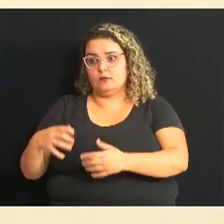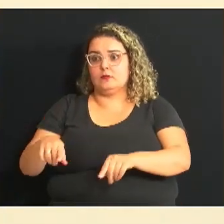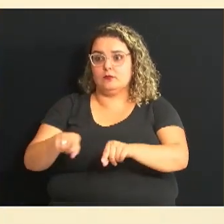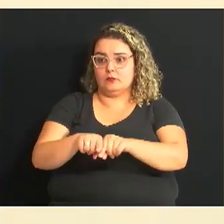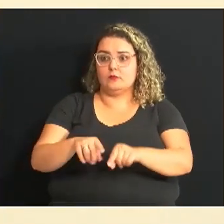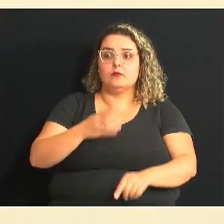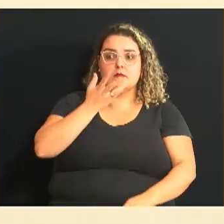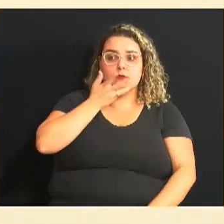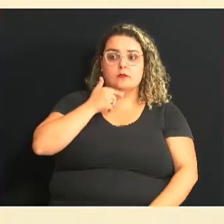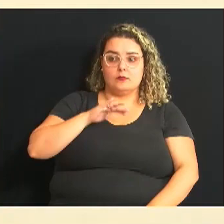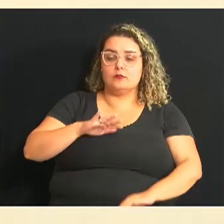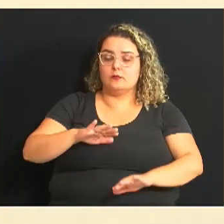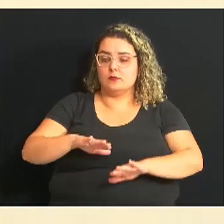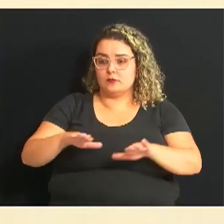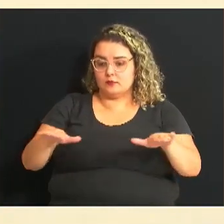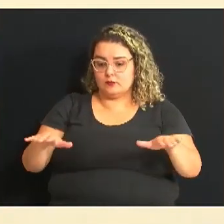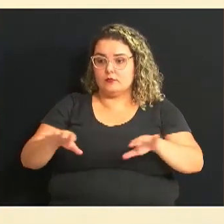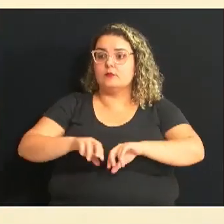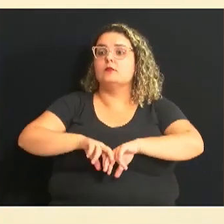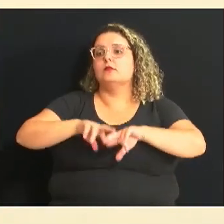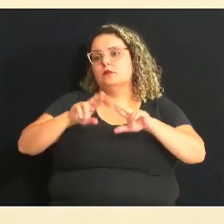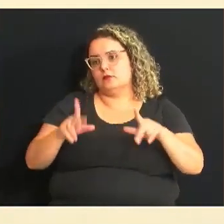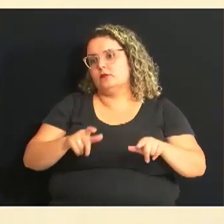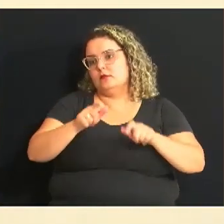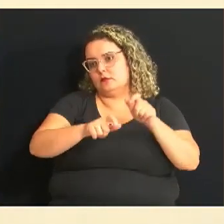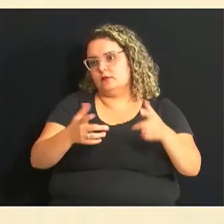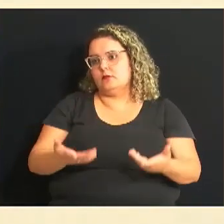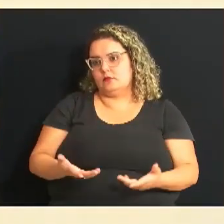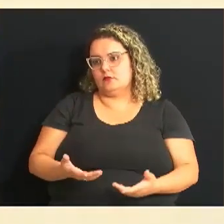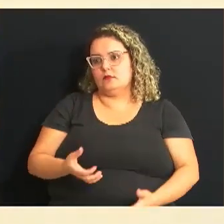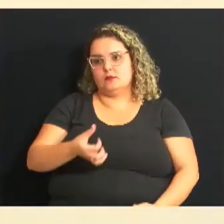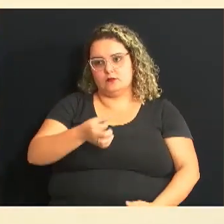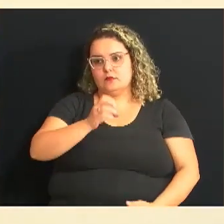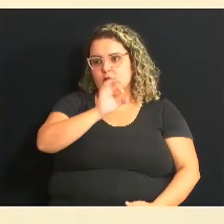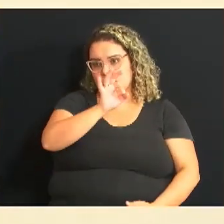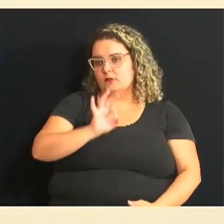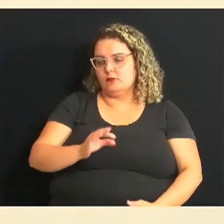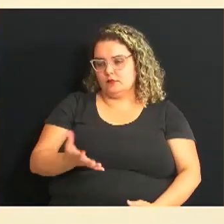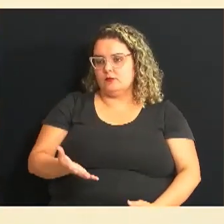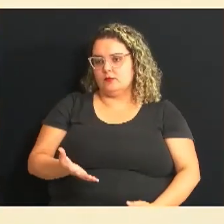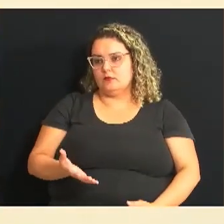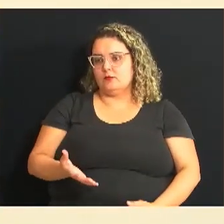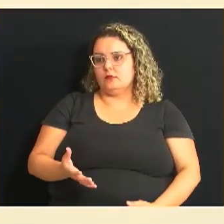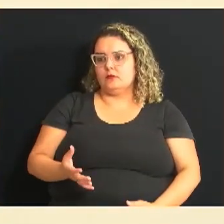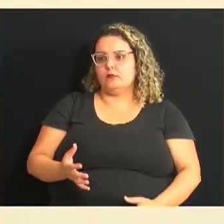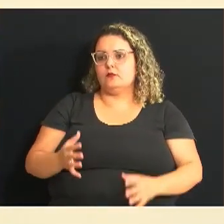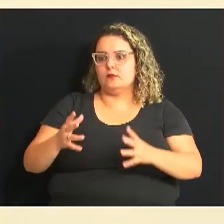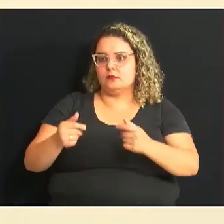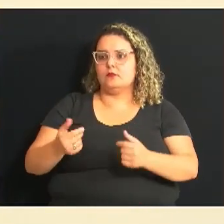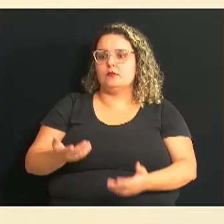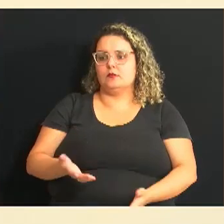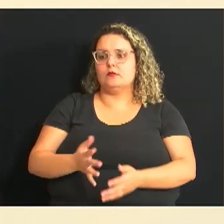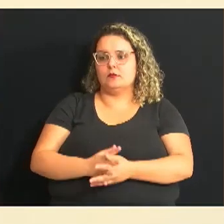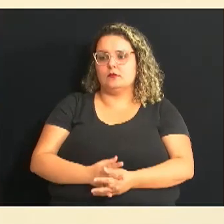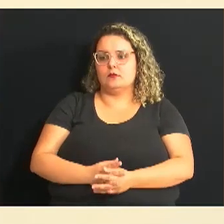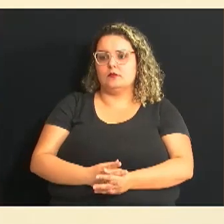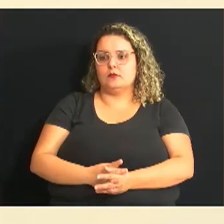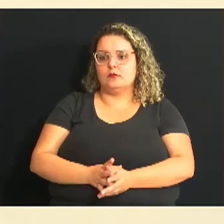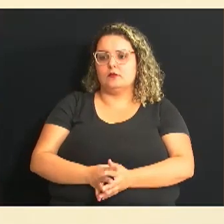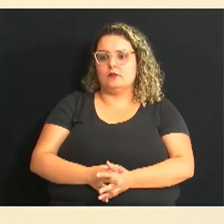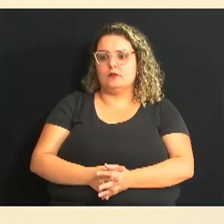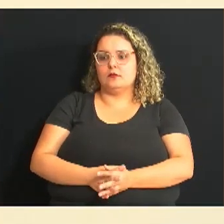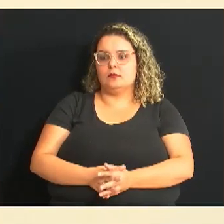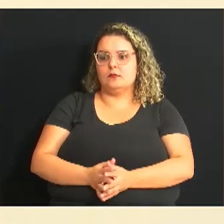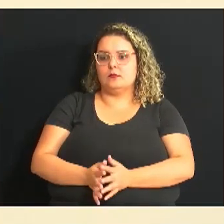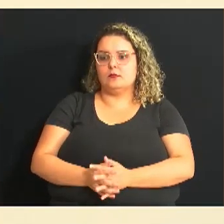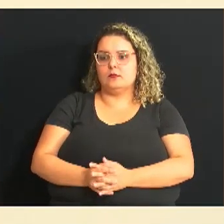né? Diferente da pessoa física que é 6%, né? É o global. Tá. Mas é somente